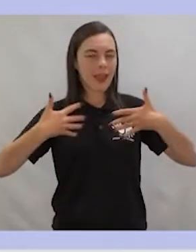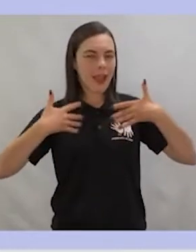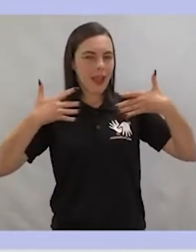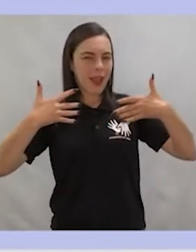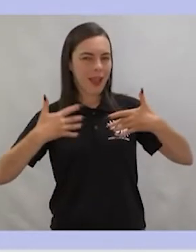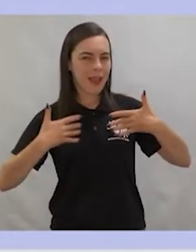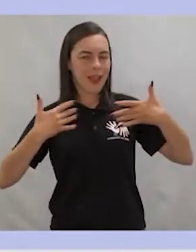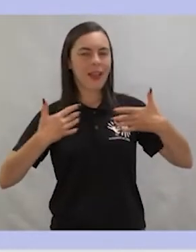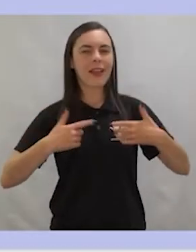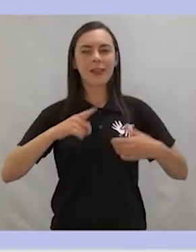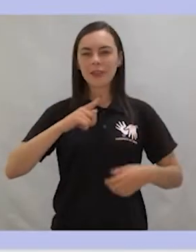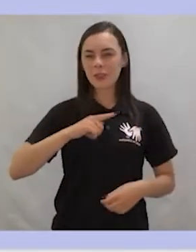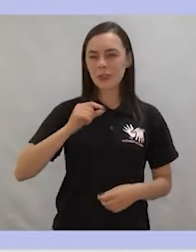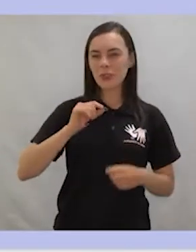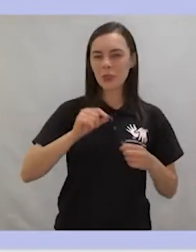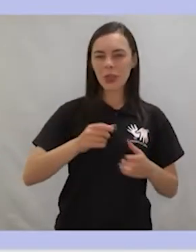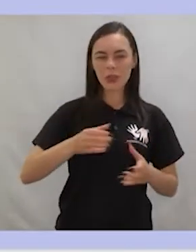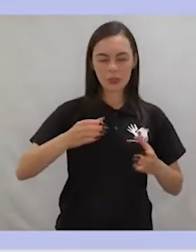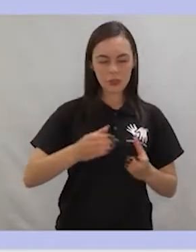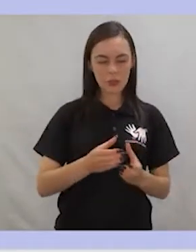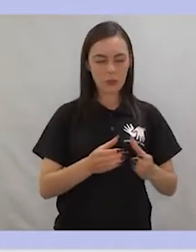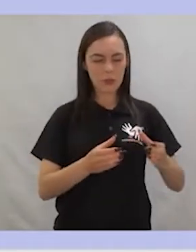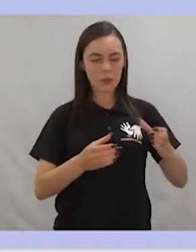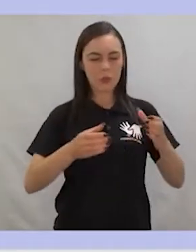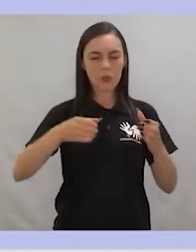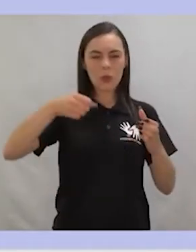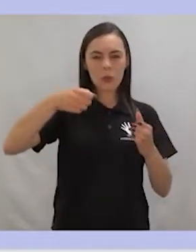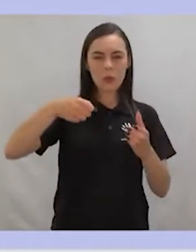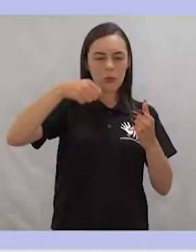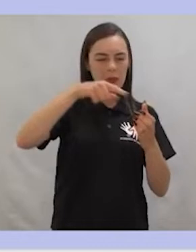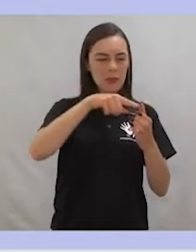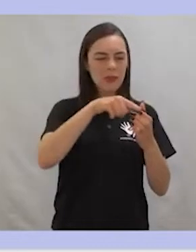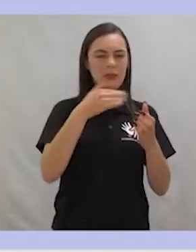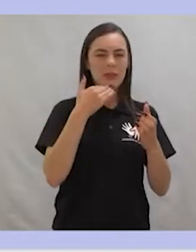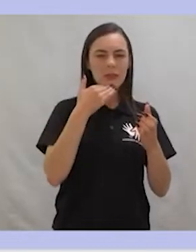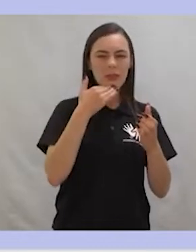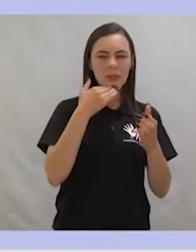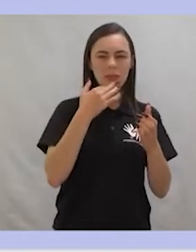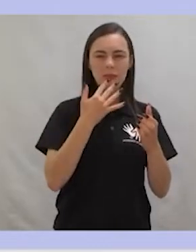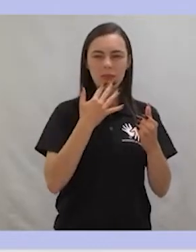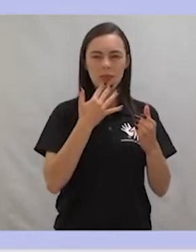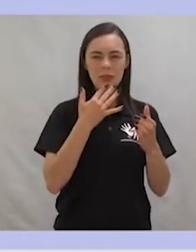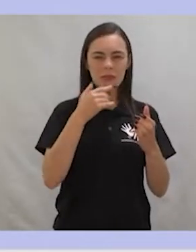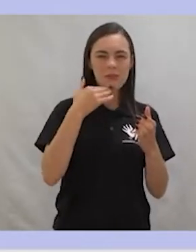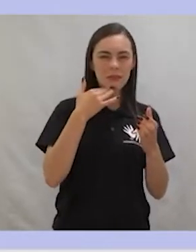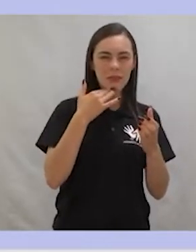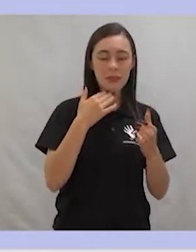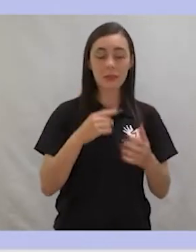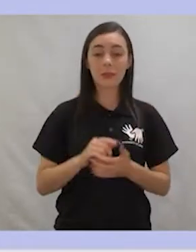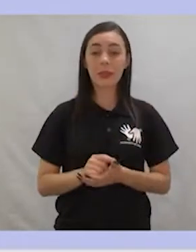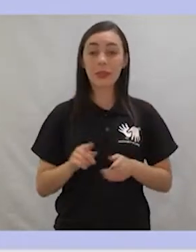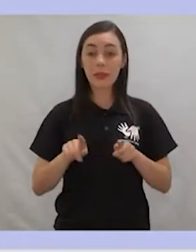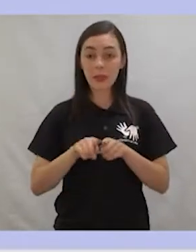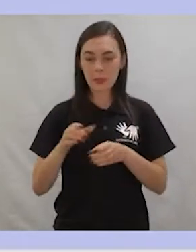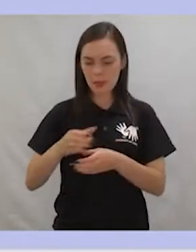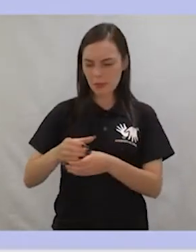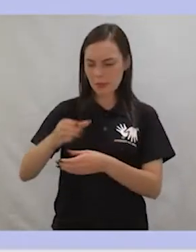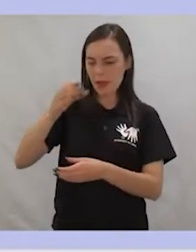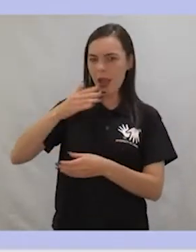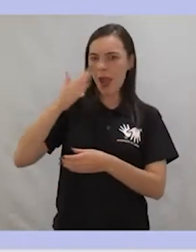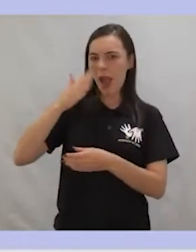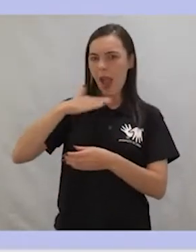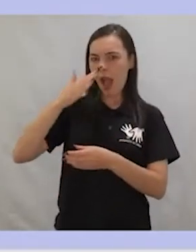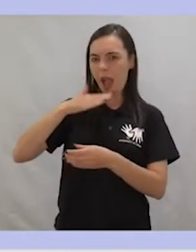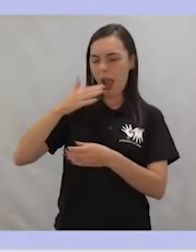alegre, permaneceram um bule azul com um descascado no bico. Uma garrafa de